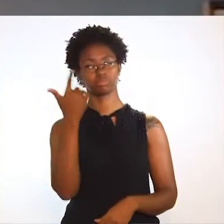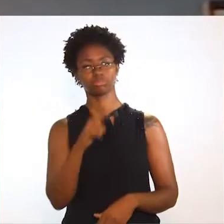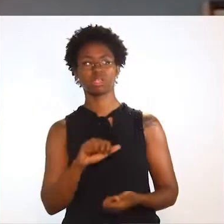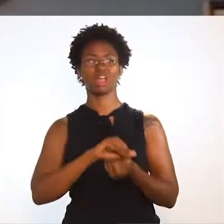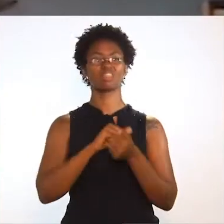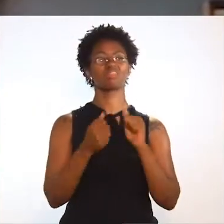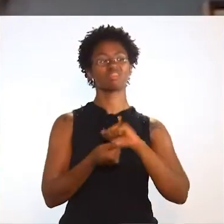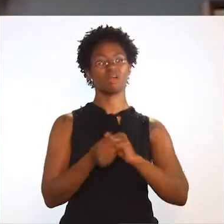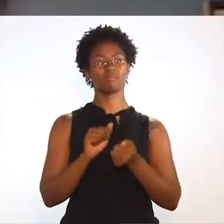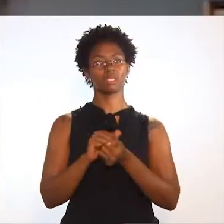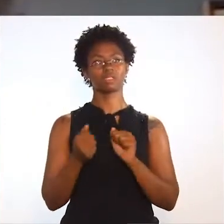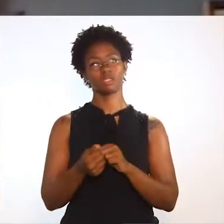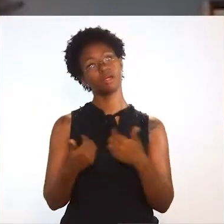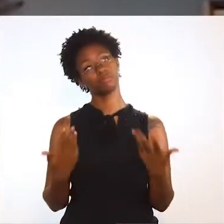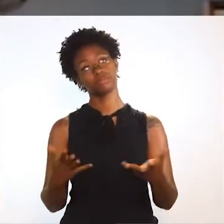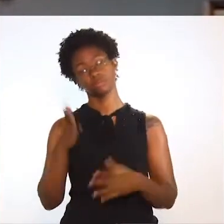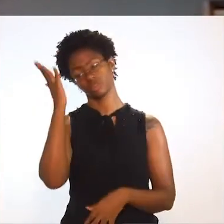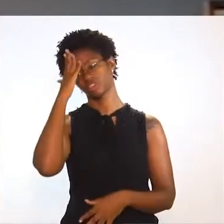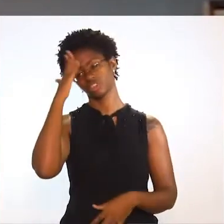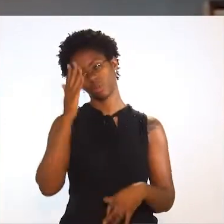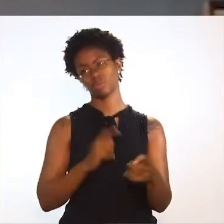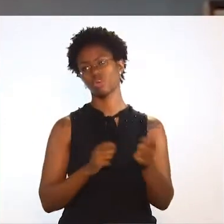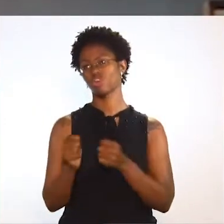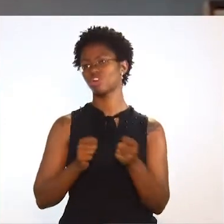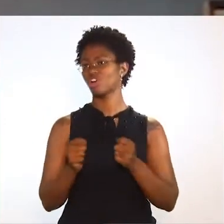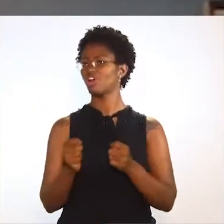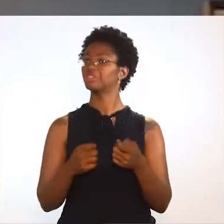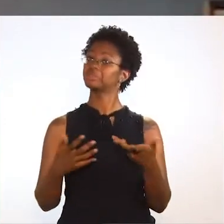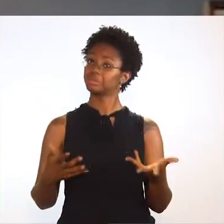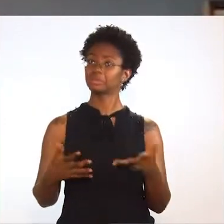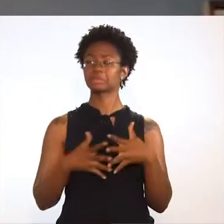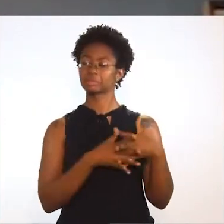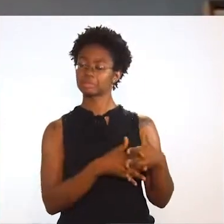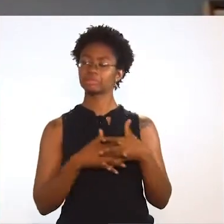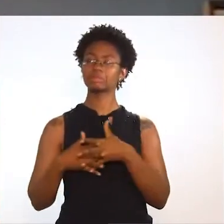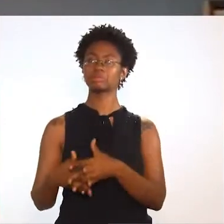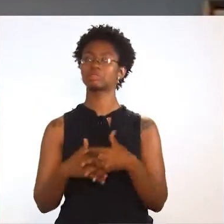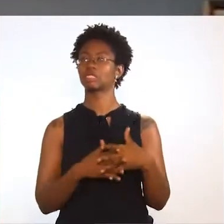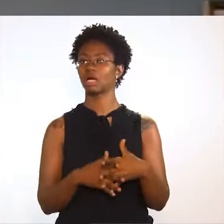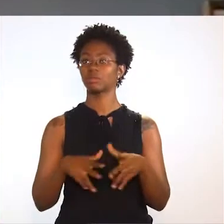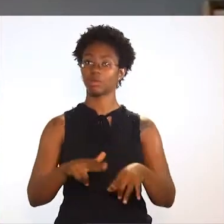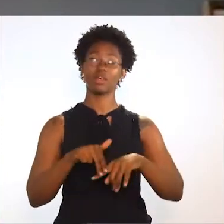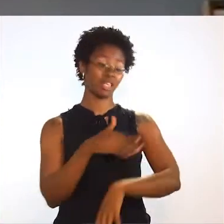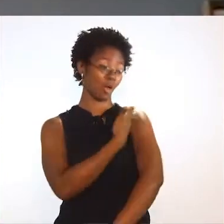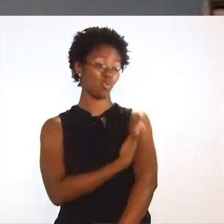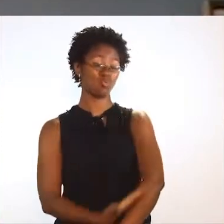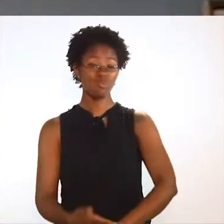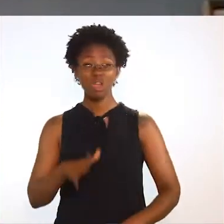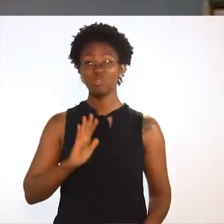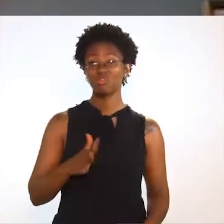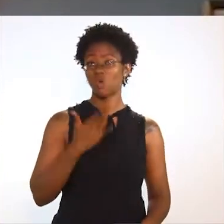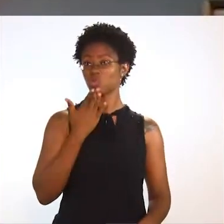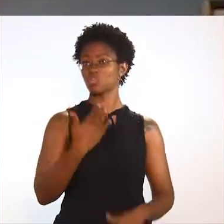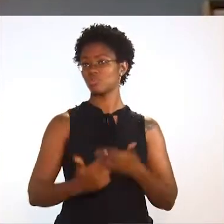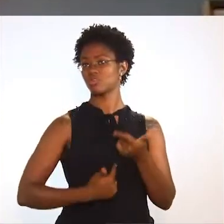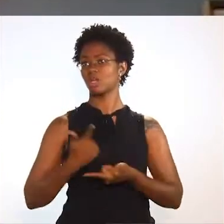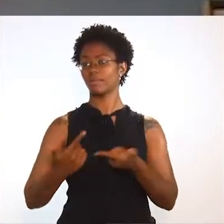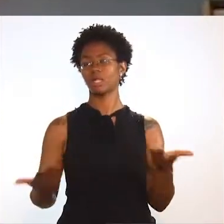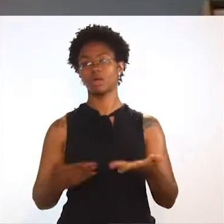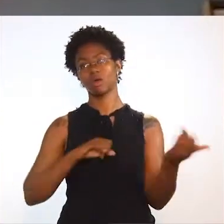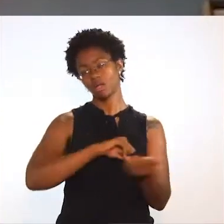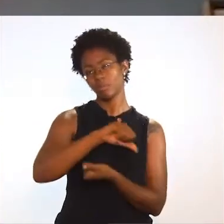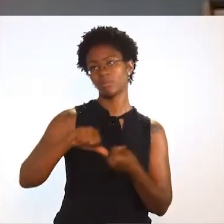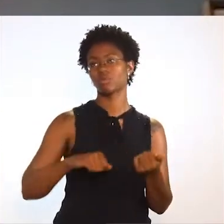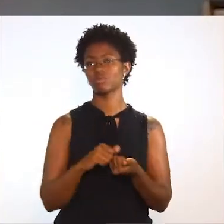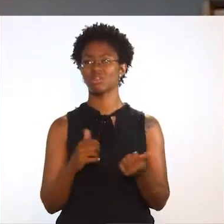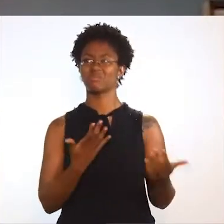né? E isso, logicamente, afeta os negócios, afeta a maneira com que a gente vinha tocando o barco até esse momento,